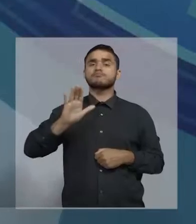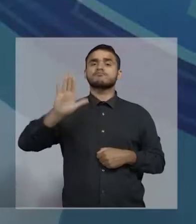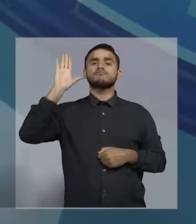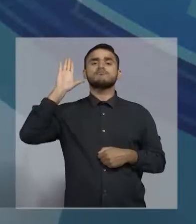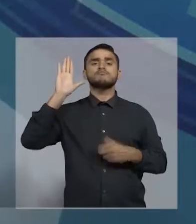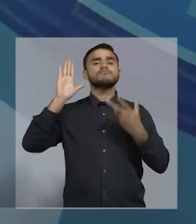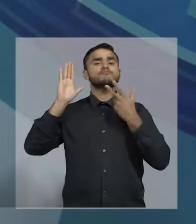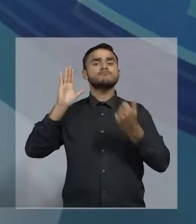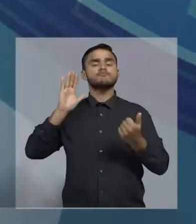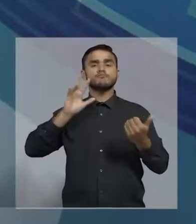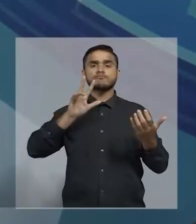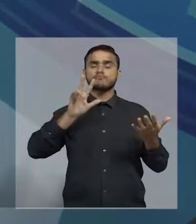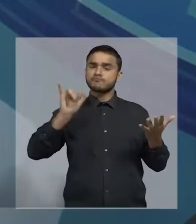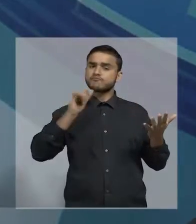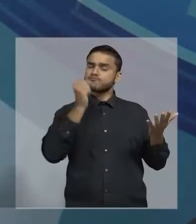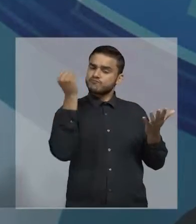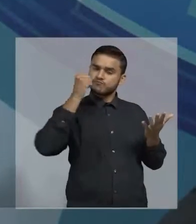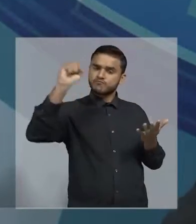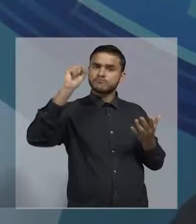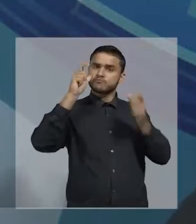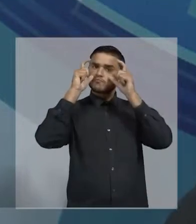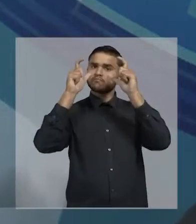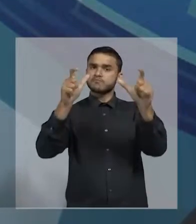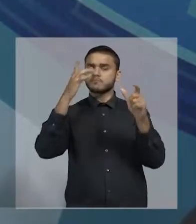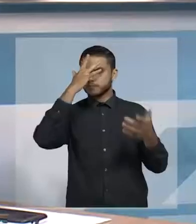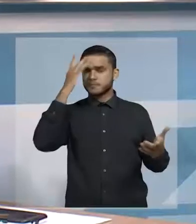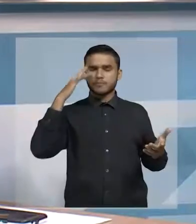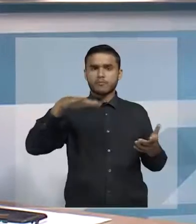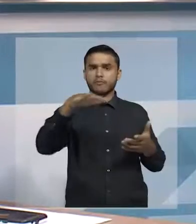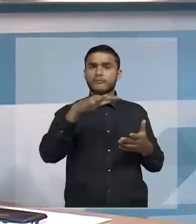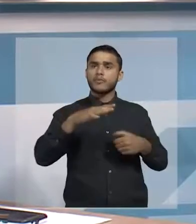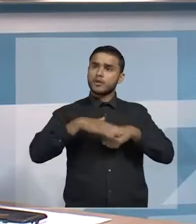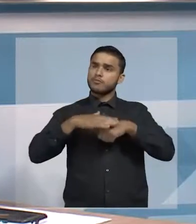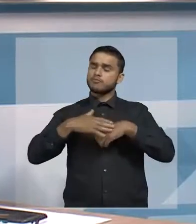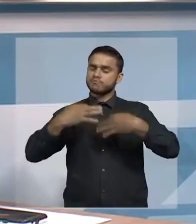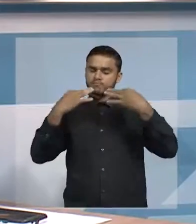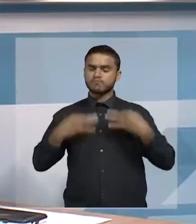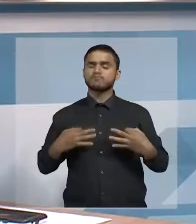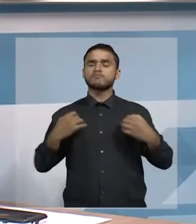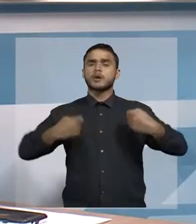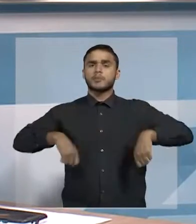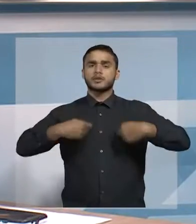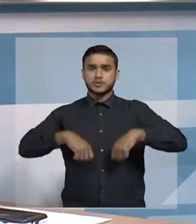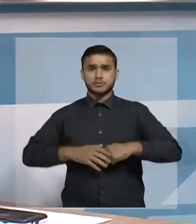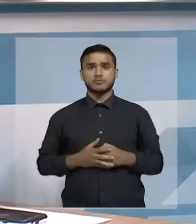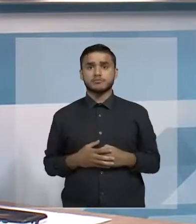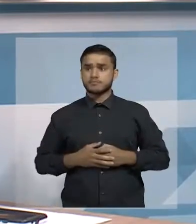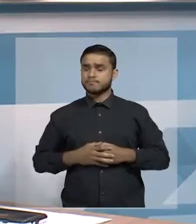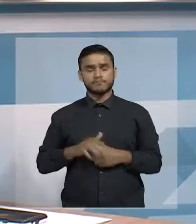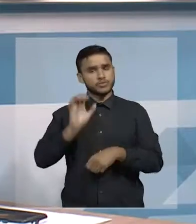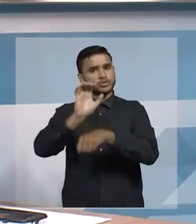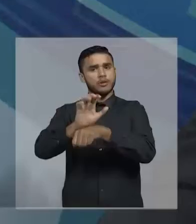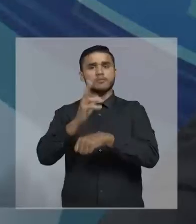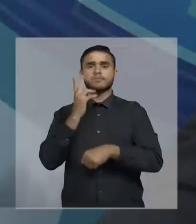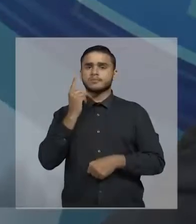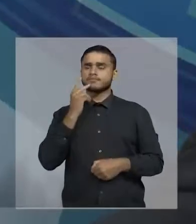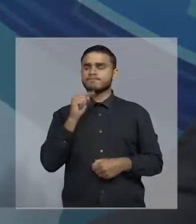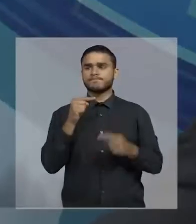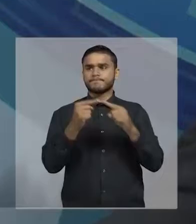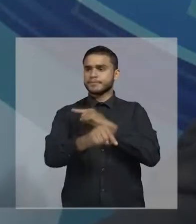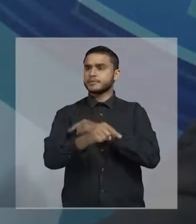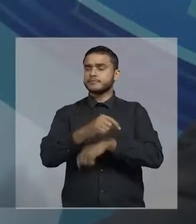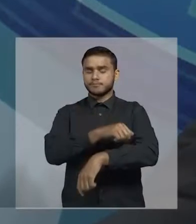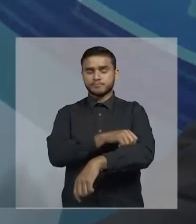defesa efetiva dos interesses coletivos, ele esteja pronto. Não se viu isso no Ceará. Bom, como